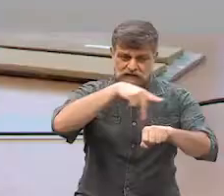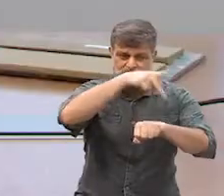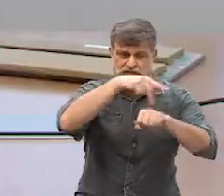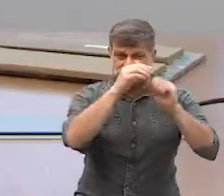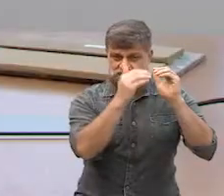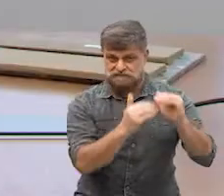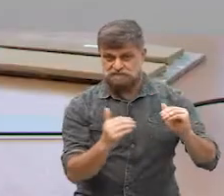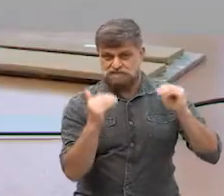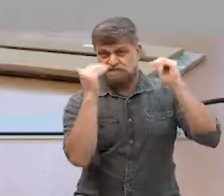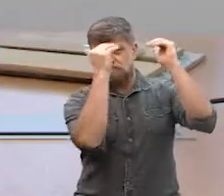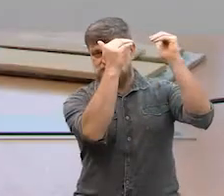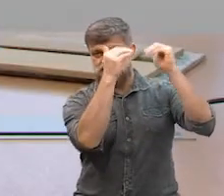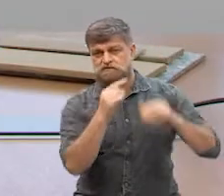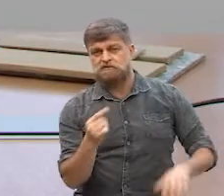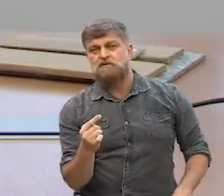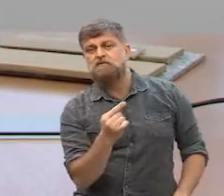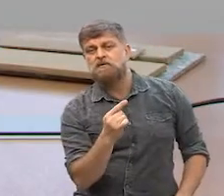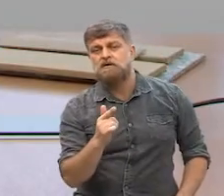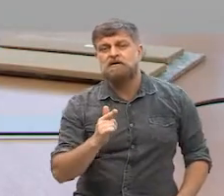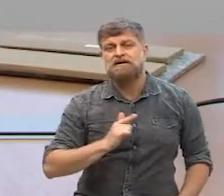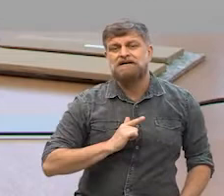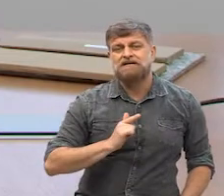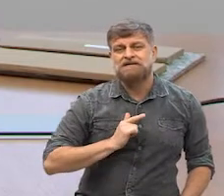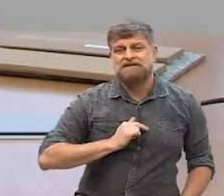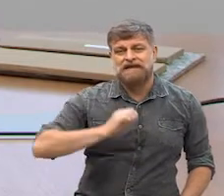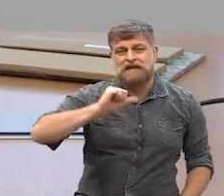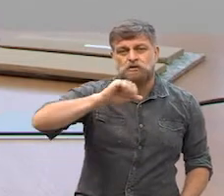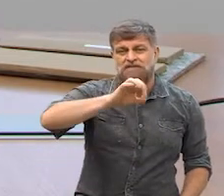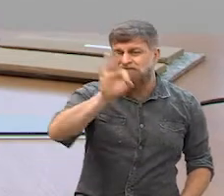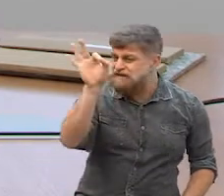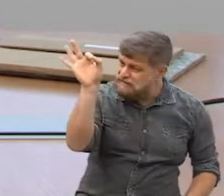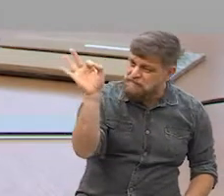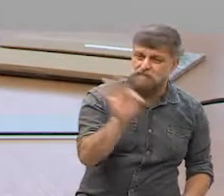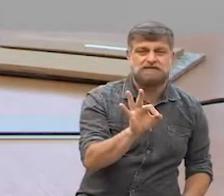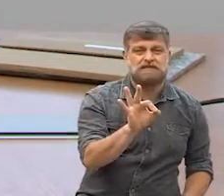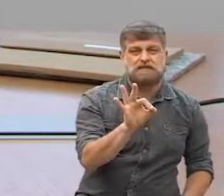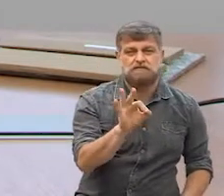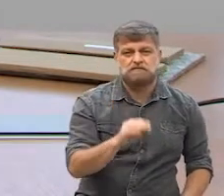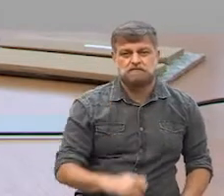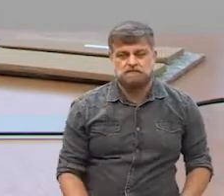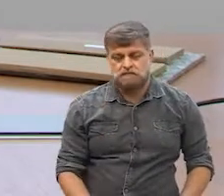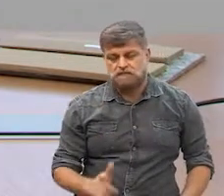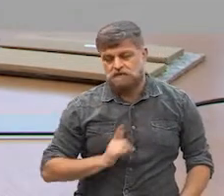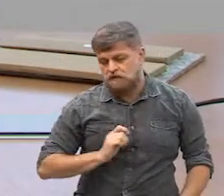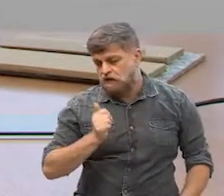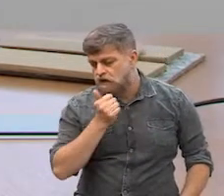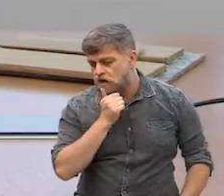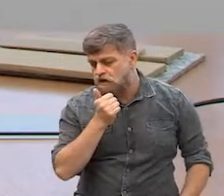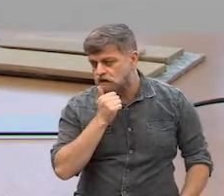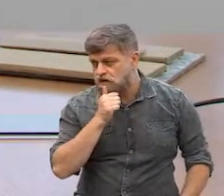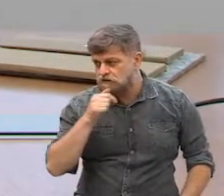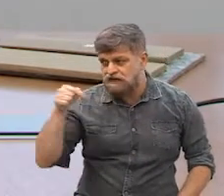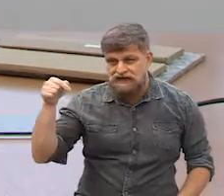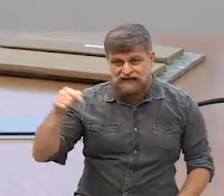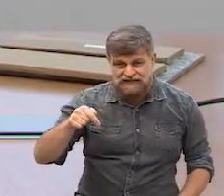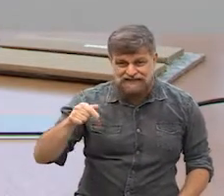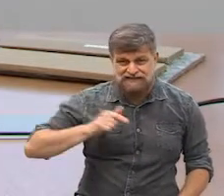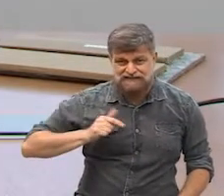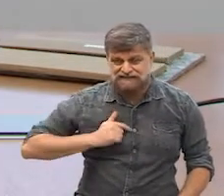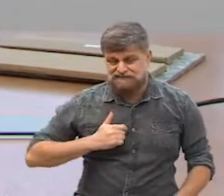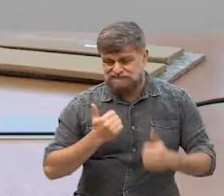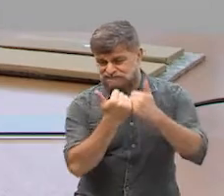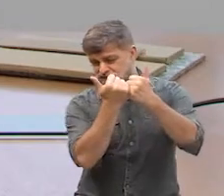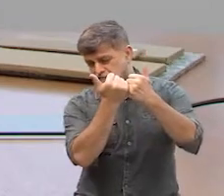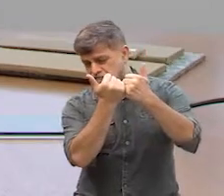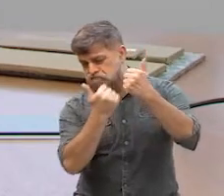né, desenvolvidos, né, estão acima de 90, né? Então, assim, existe ainda, né, vamos falar, um abismo,